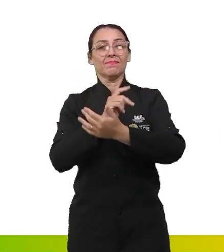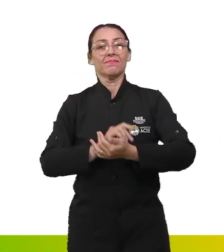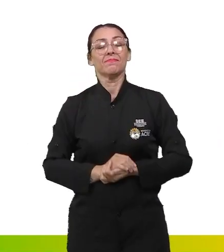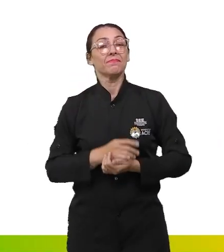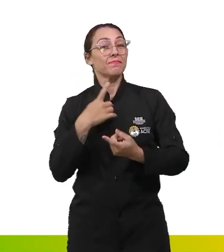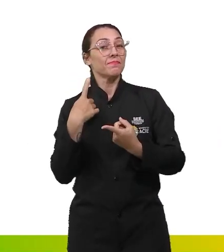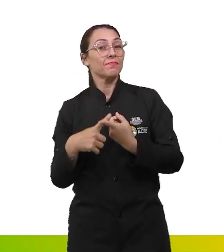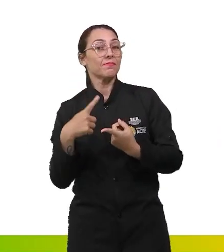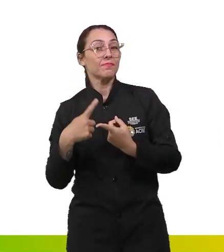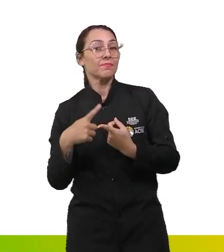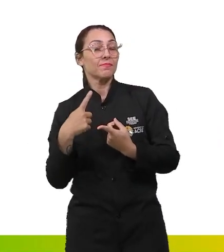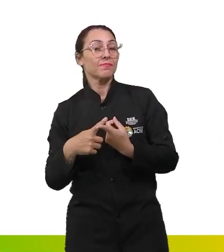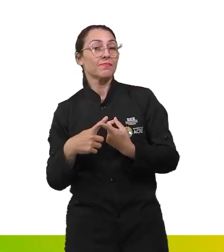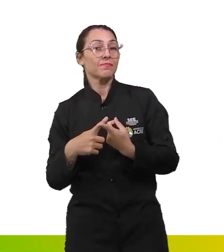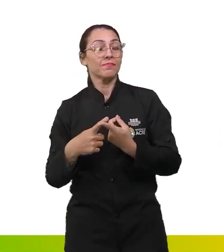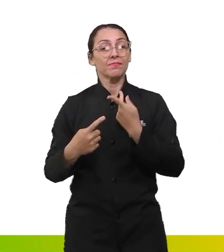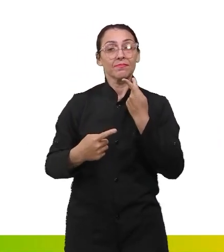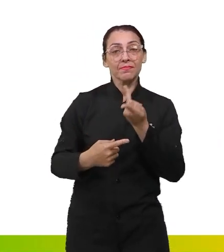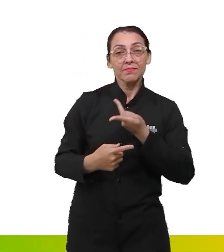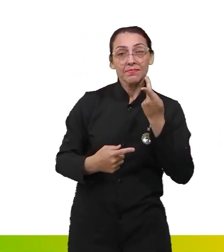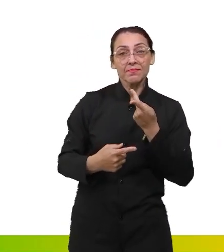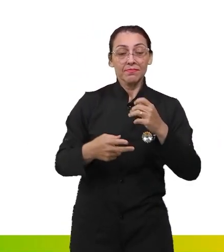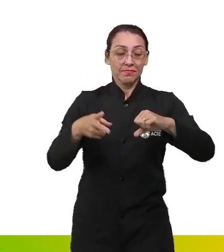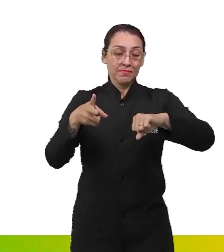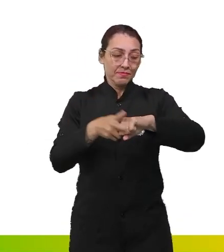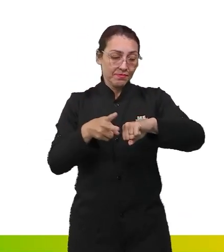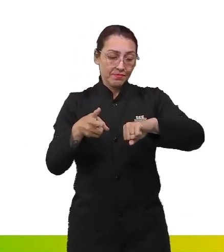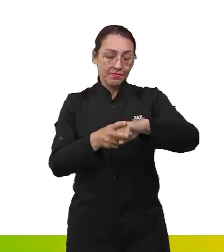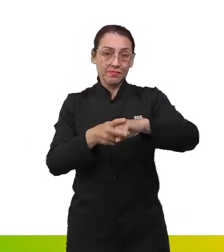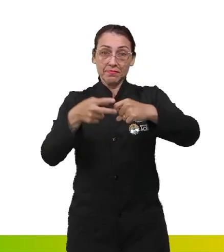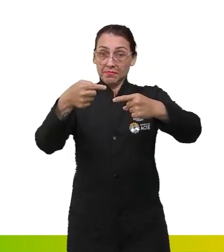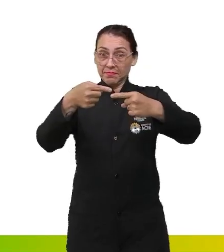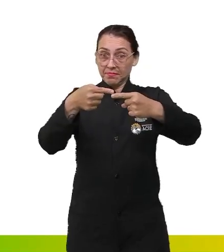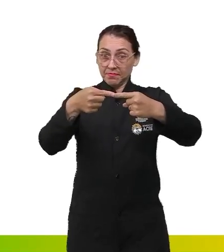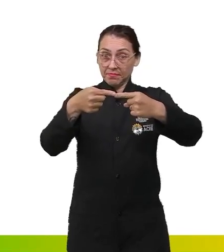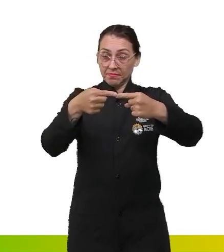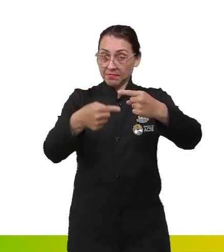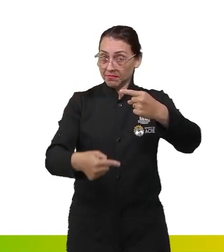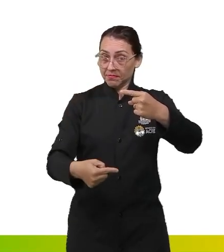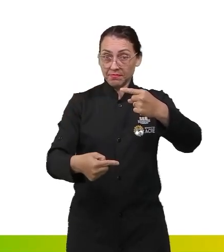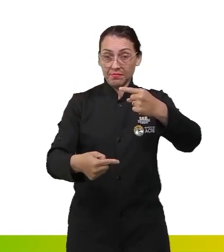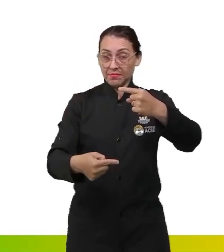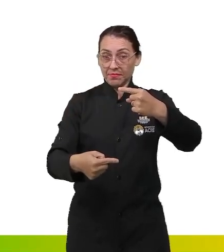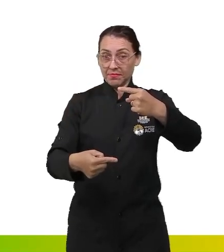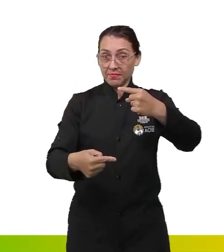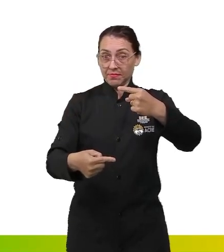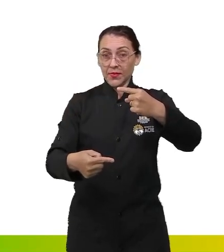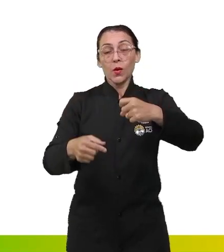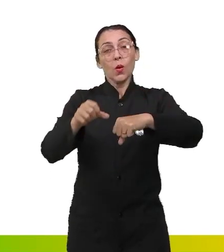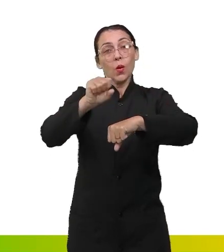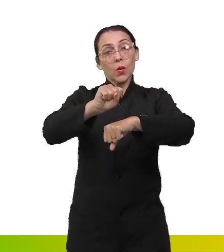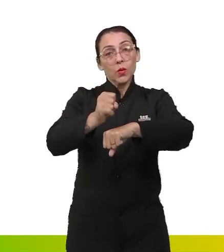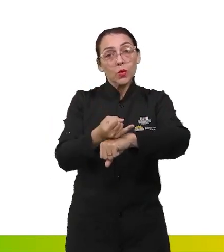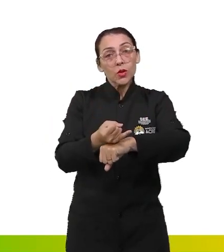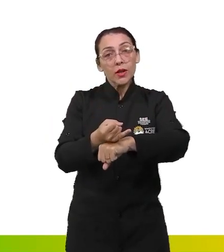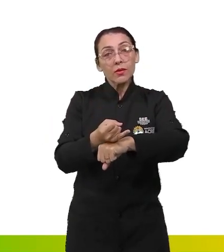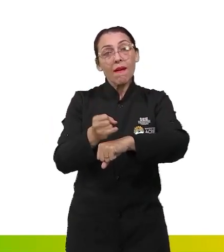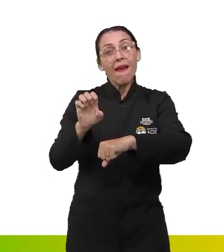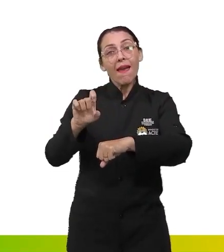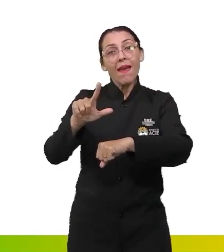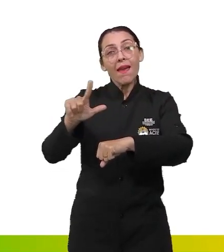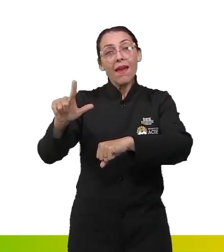Por quê? Porque, como eu disse, o verbo gustar ele não concorda com o seu sujeito. Quem é o